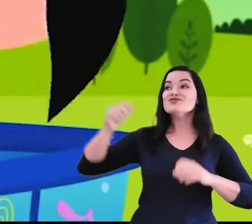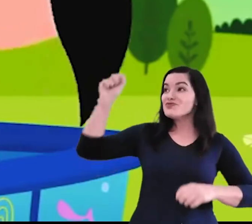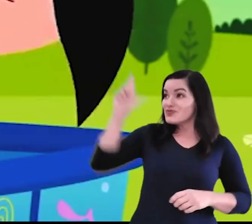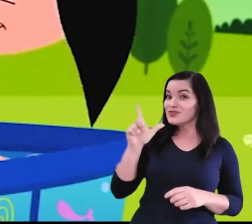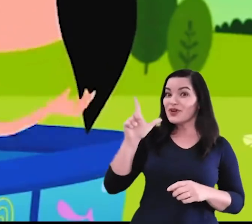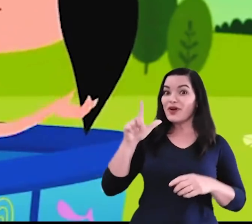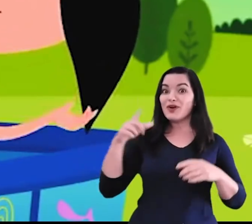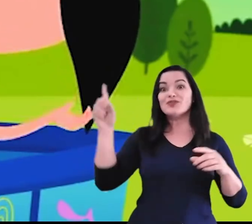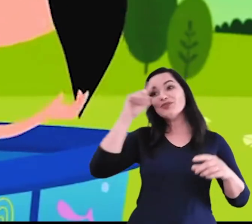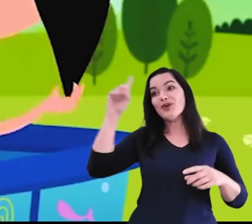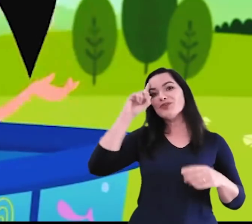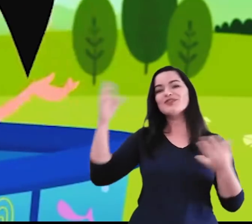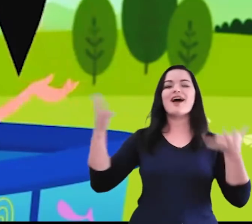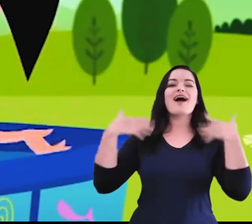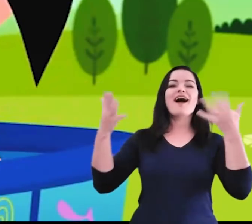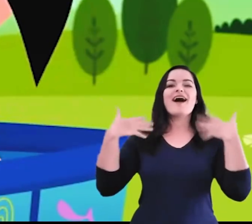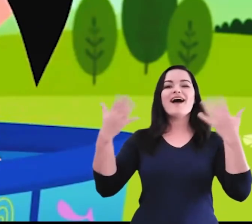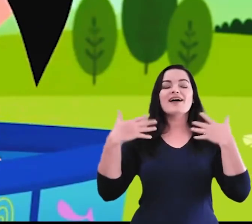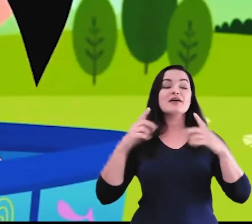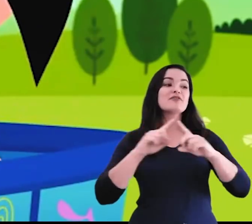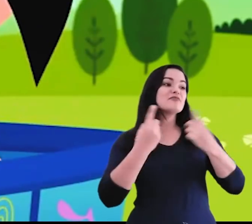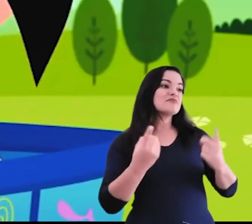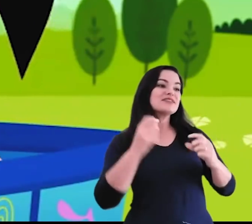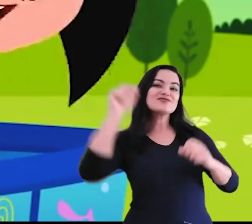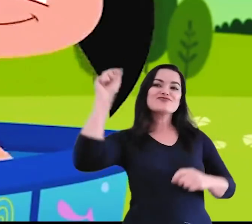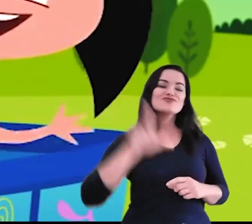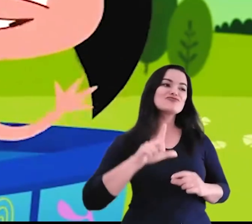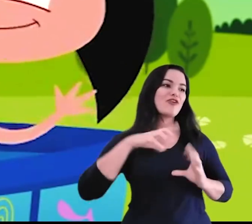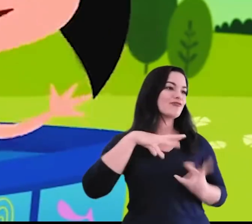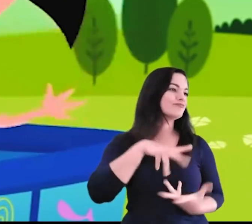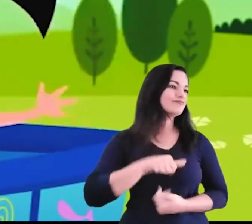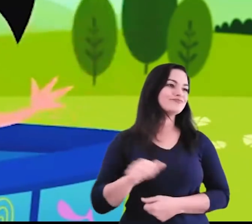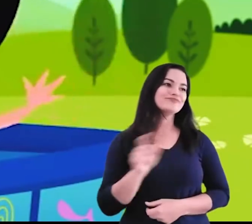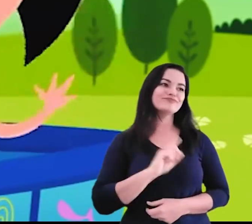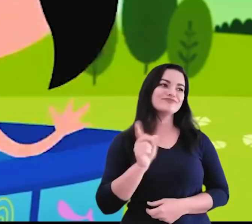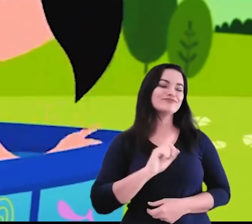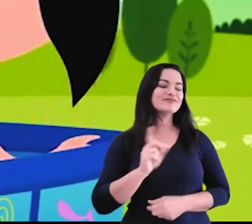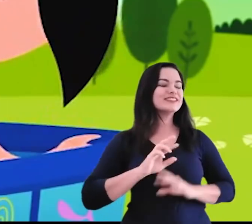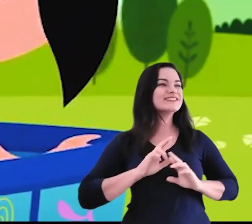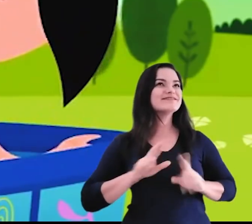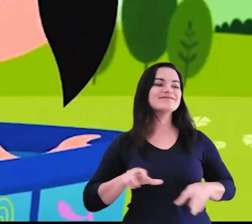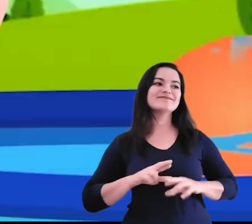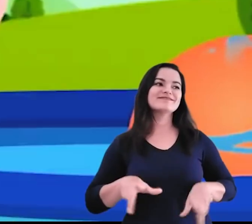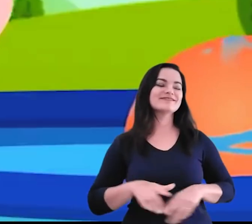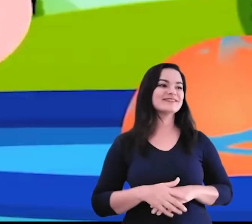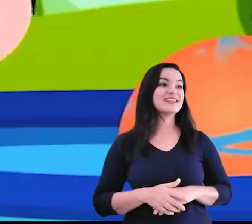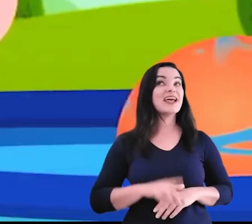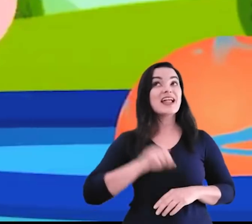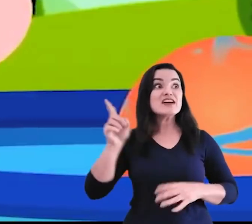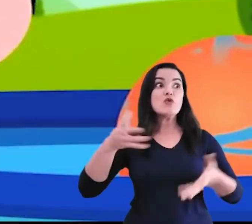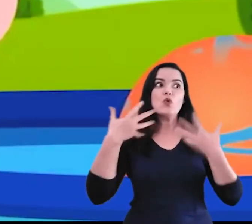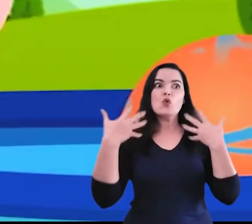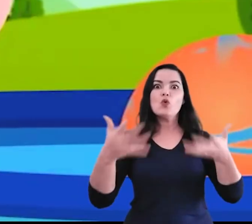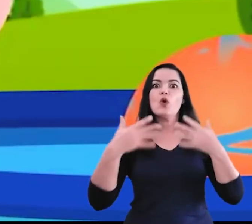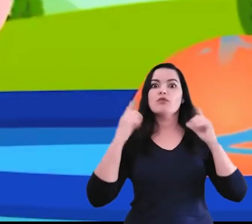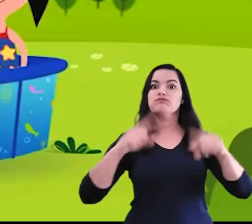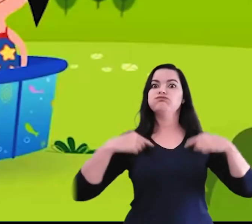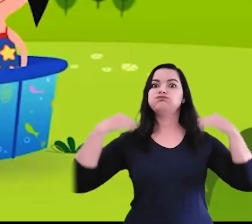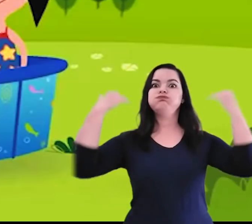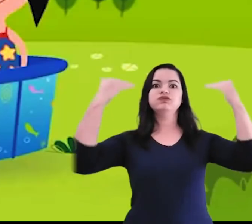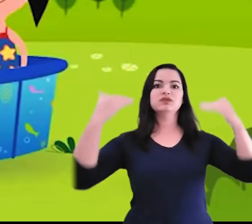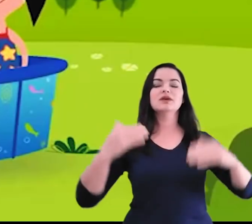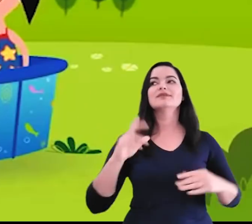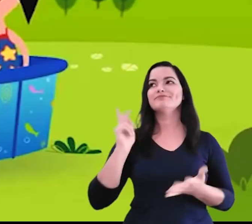verão. Só que o Sol não é um planeta, Júpiter. E lá deve ser muito quente. Com certeza.